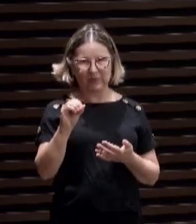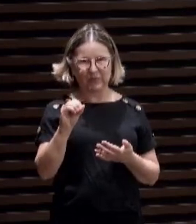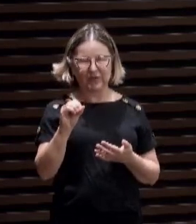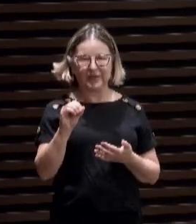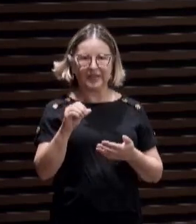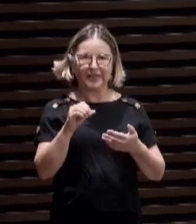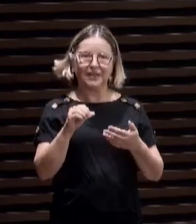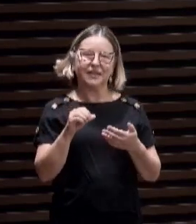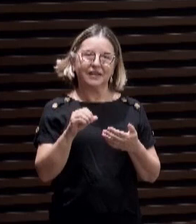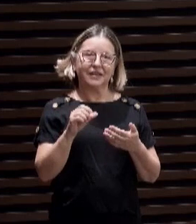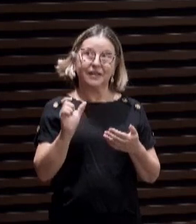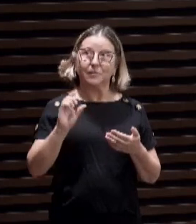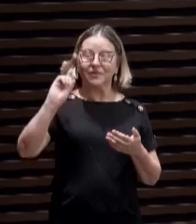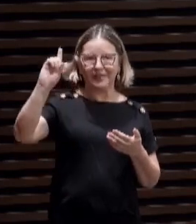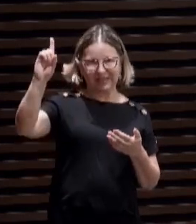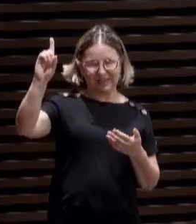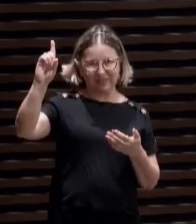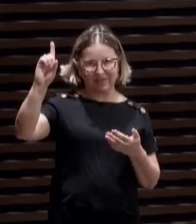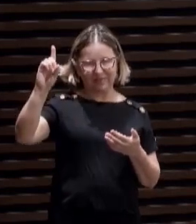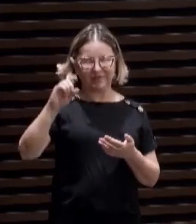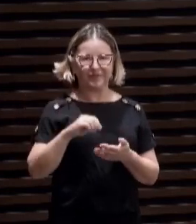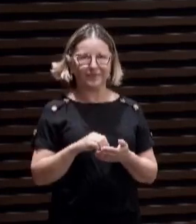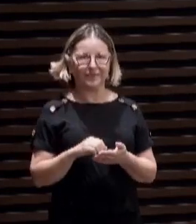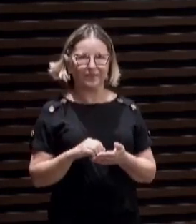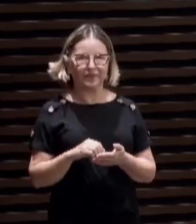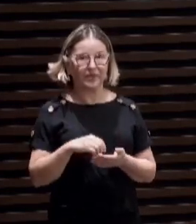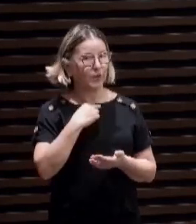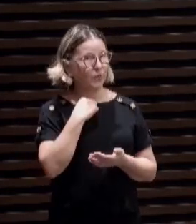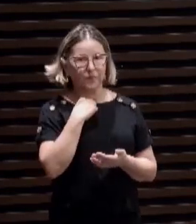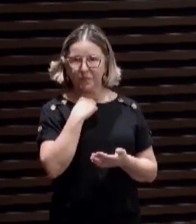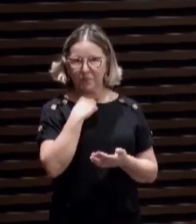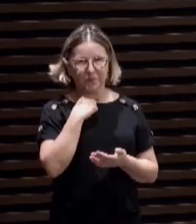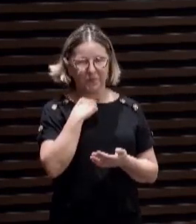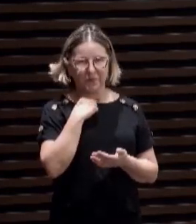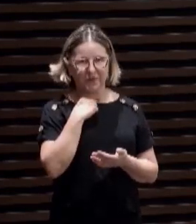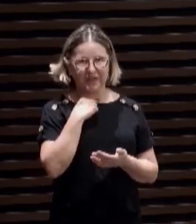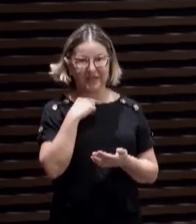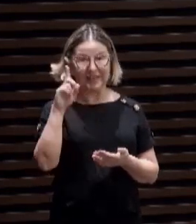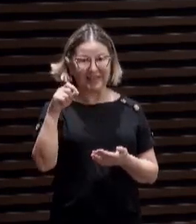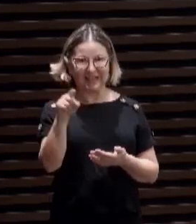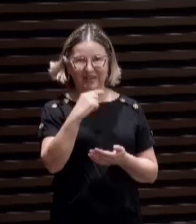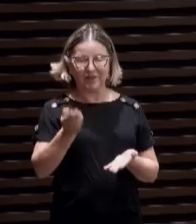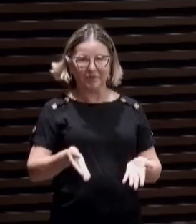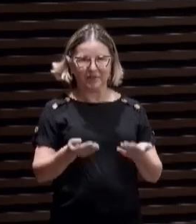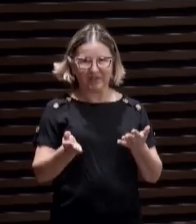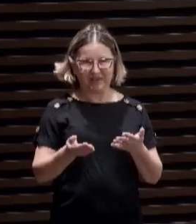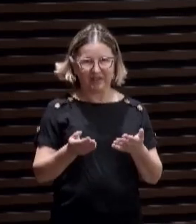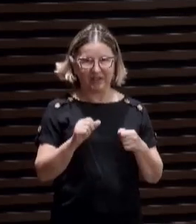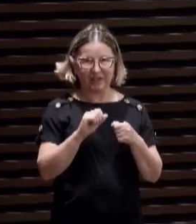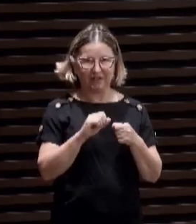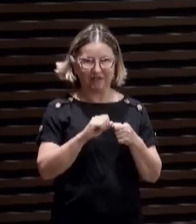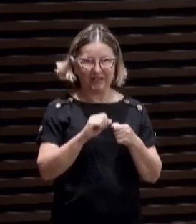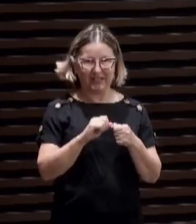Ele retribuirá a cada um, não pode ser a nossa motivação, a nós fazermos alguma coisa